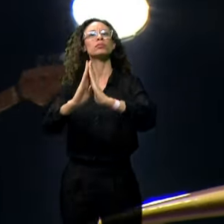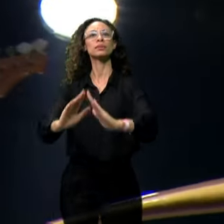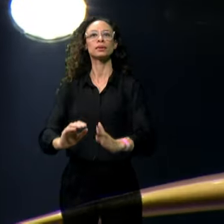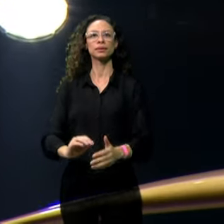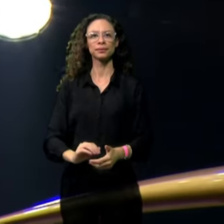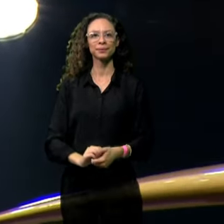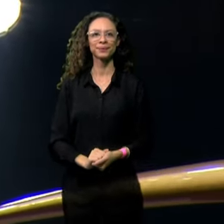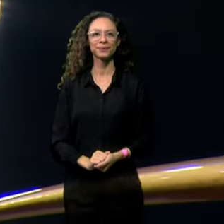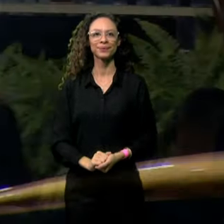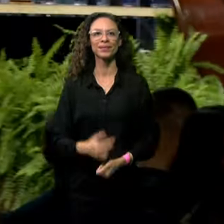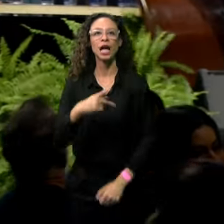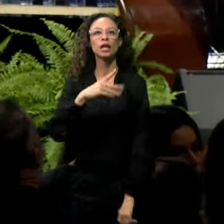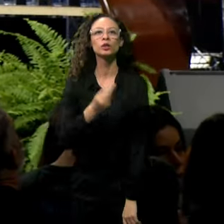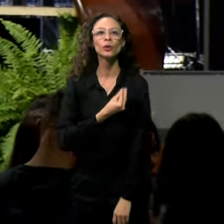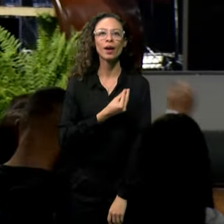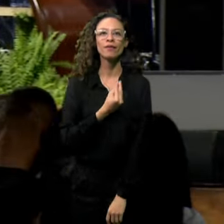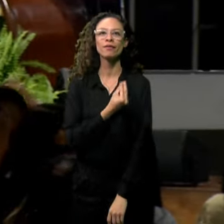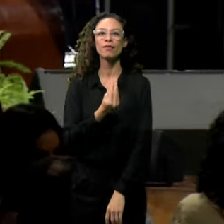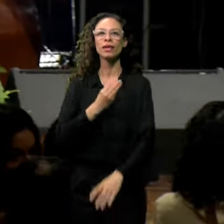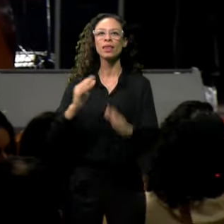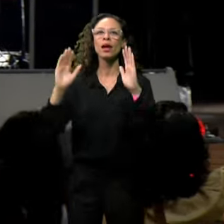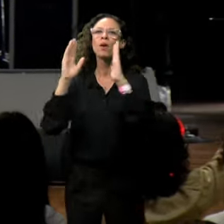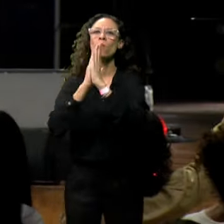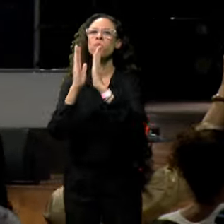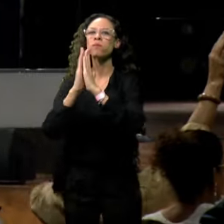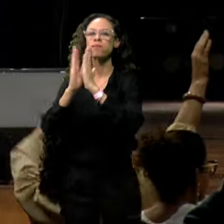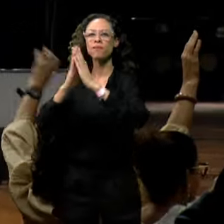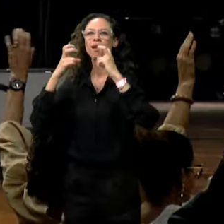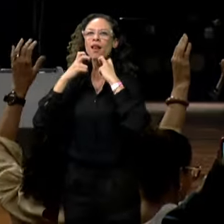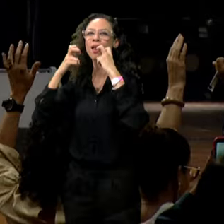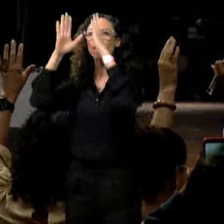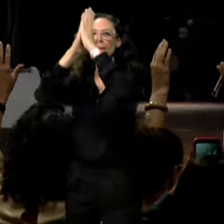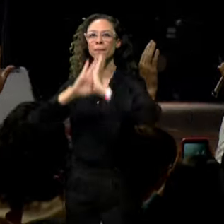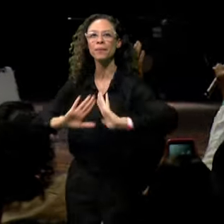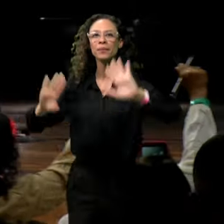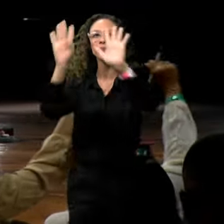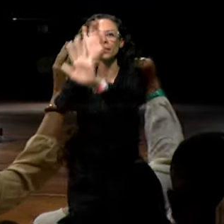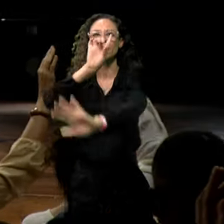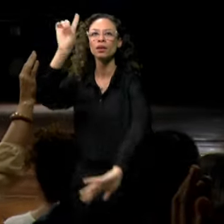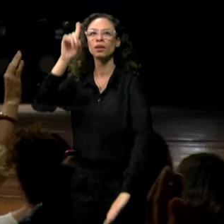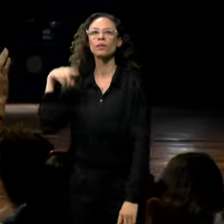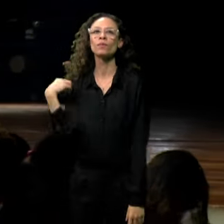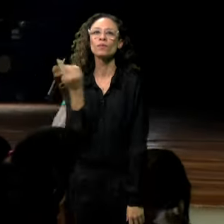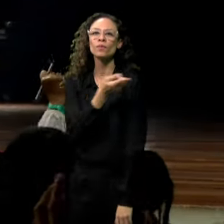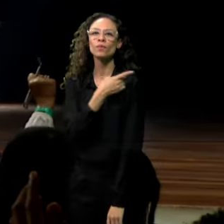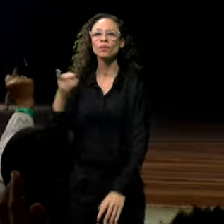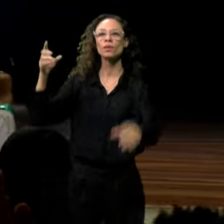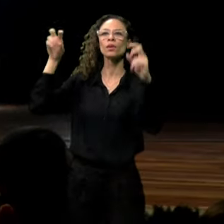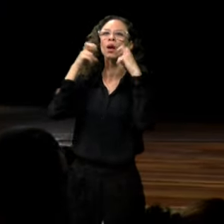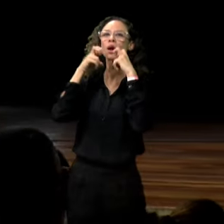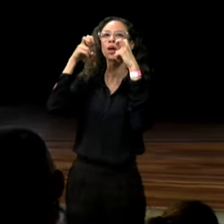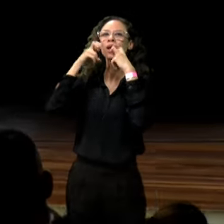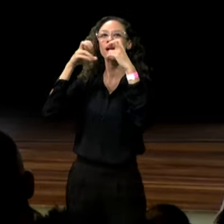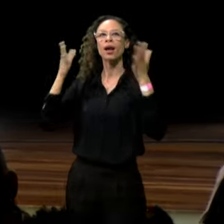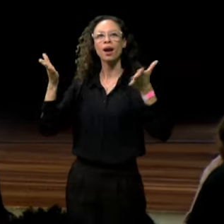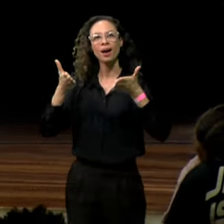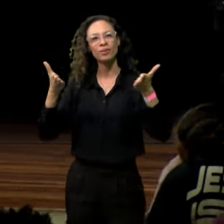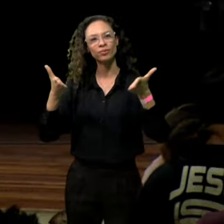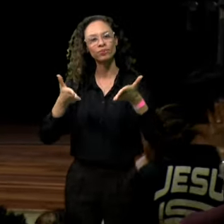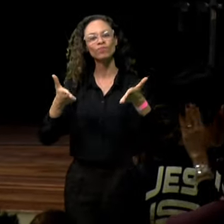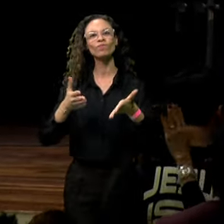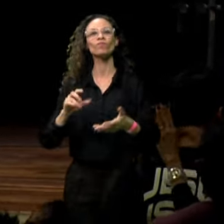faz da sua vida um instrumento de Clamor e adoração a Deus senhor nós abrimos os nossos lábios para aclamar a ti nesta hora